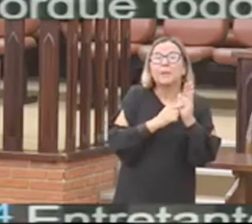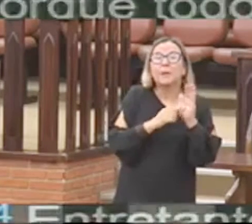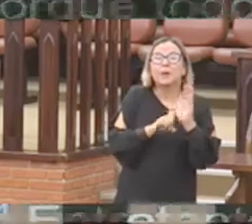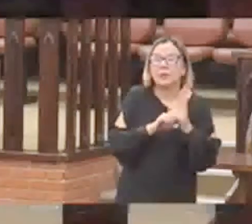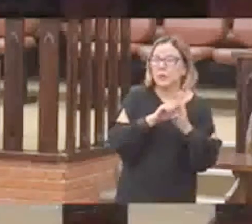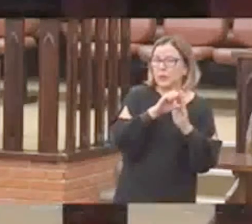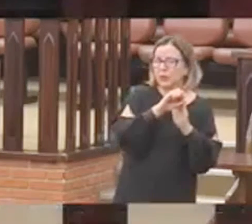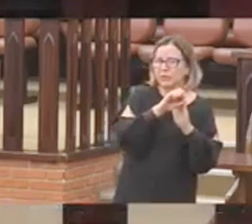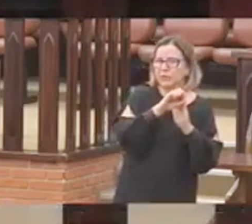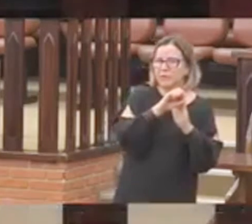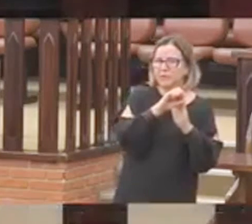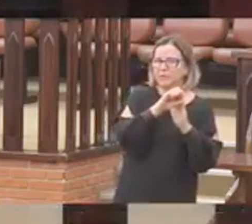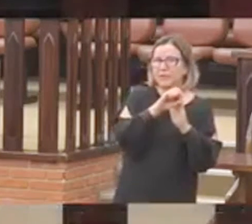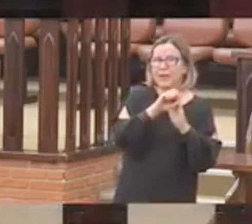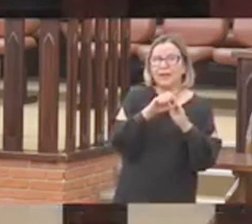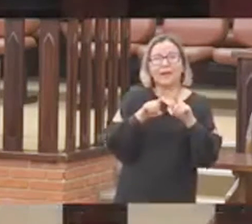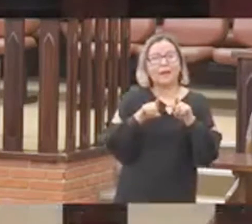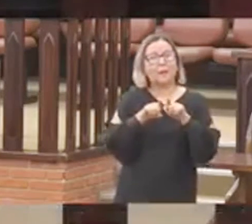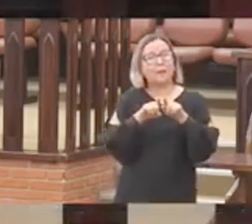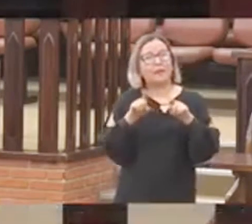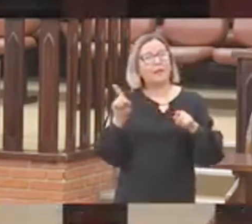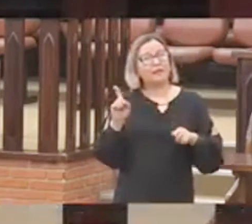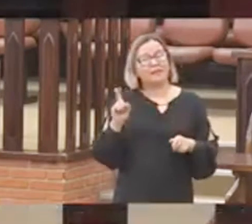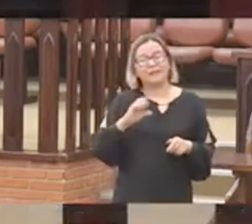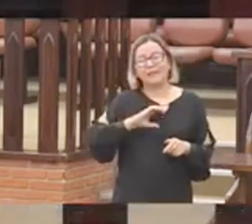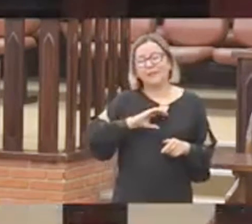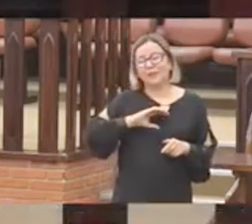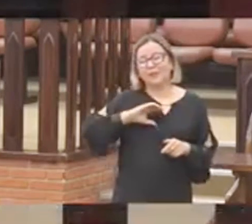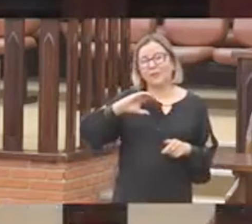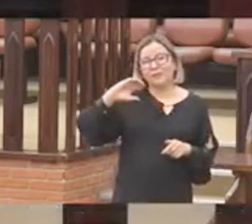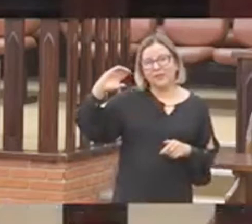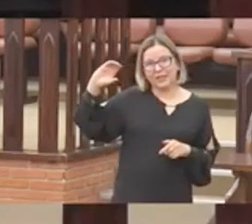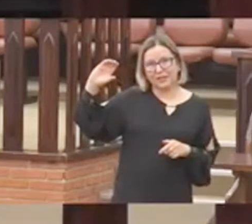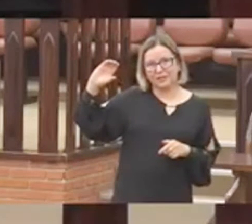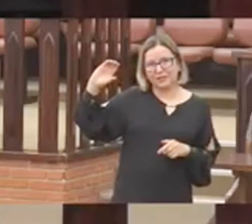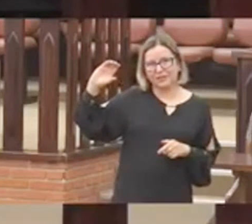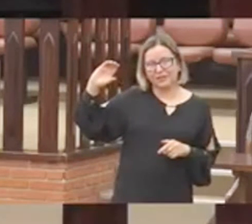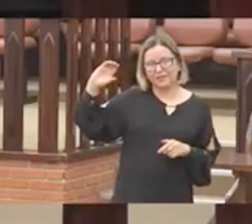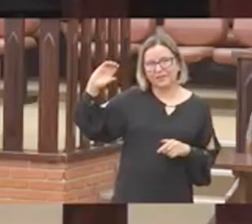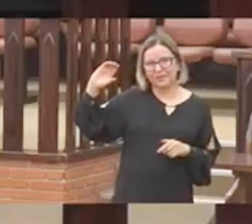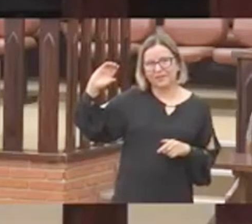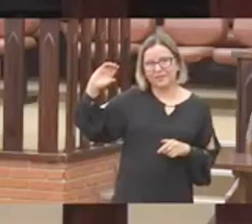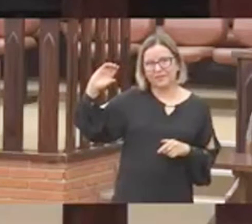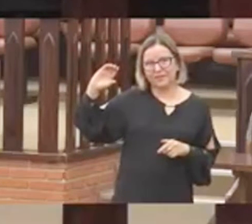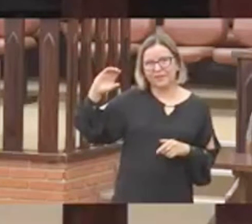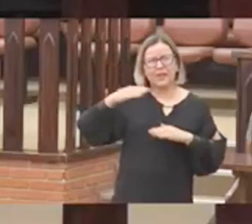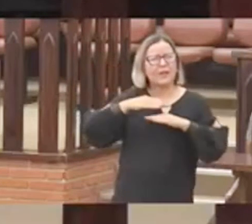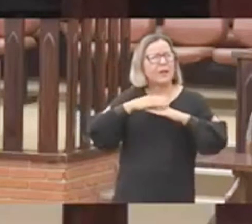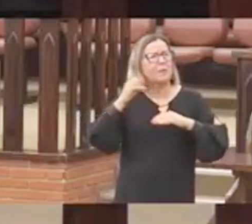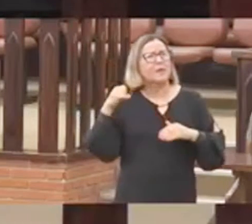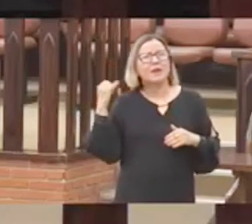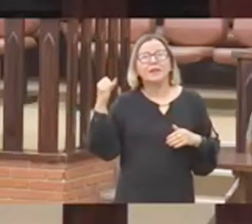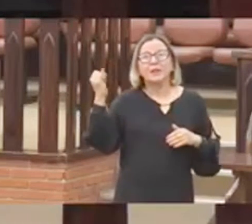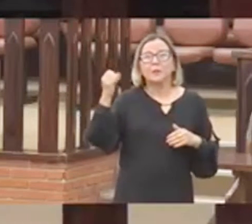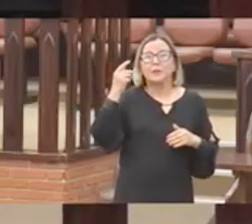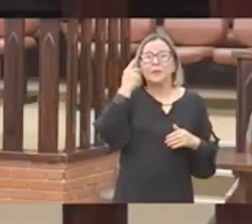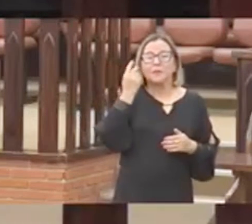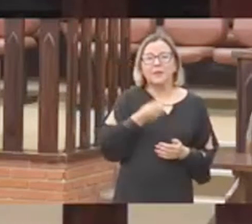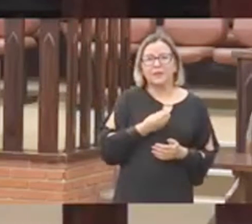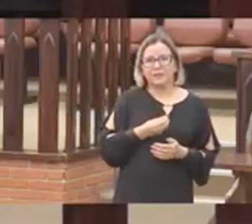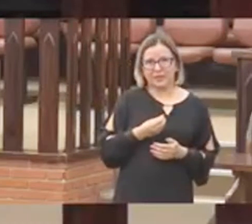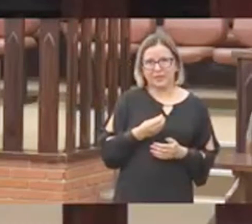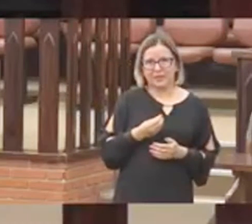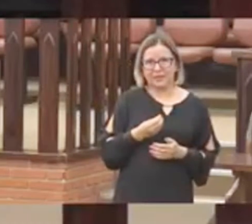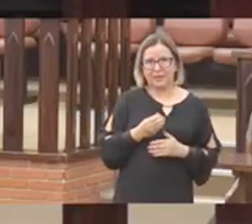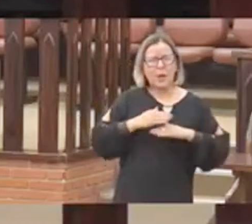Ele só não confia naquilo que é mais importante para ele, mais